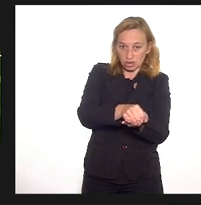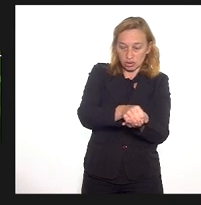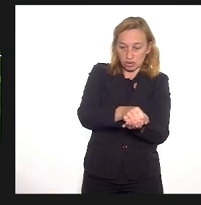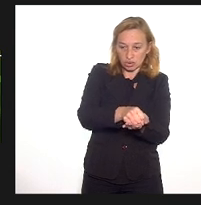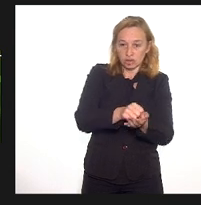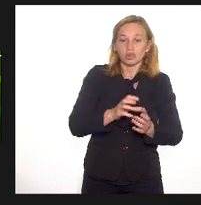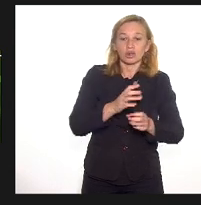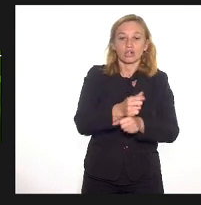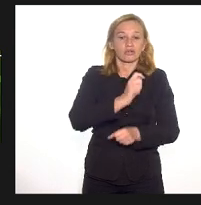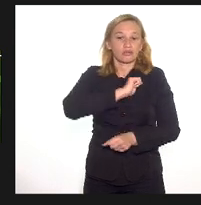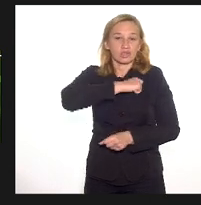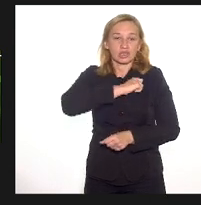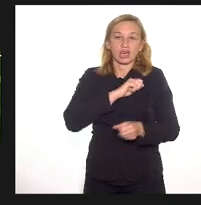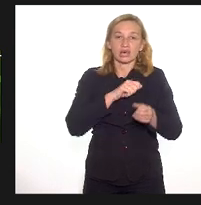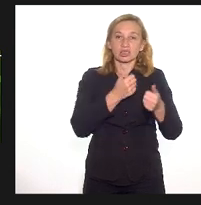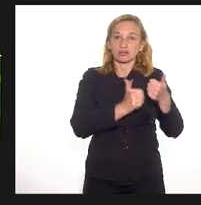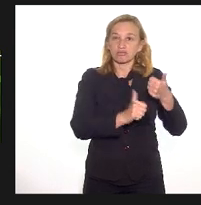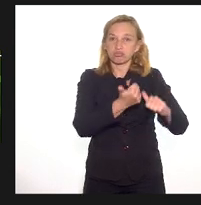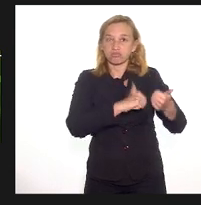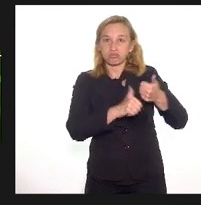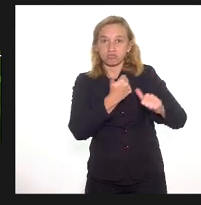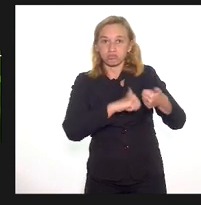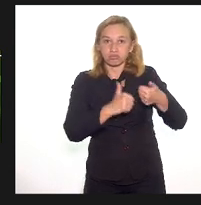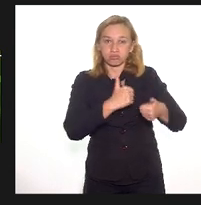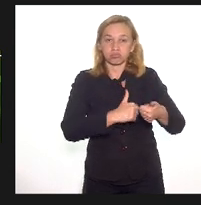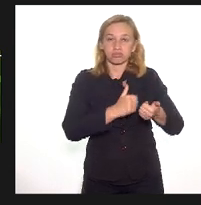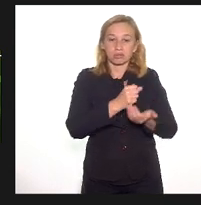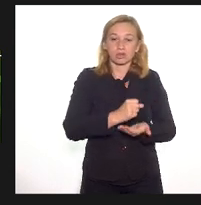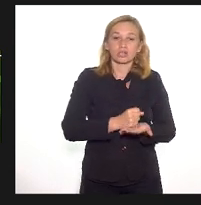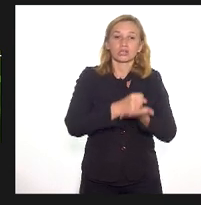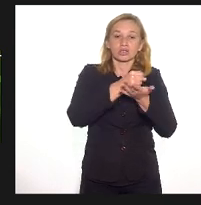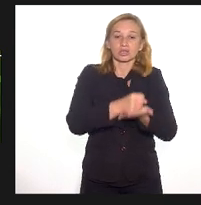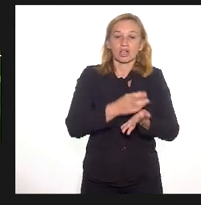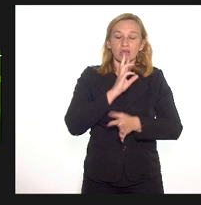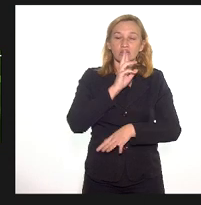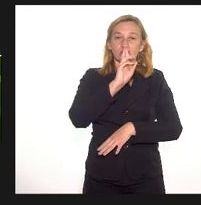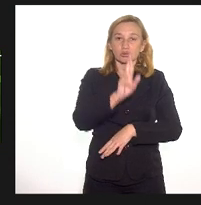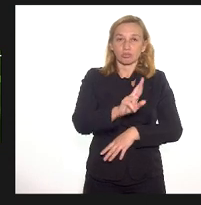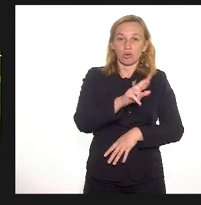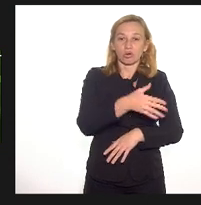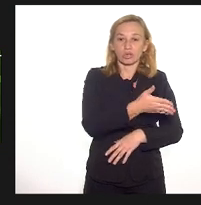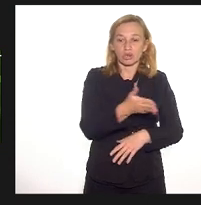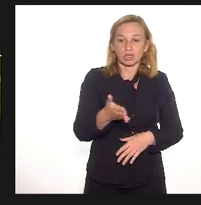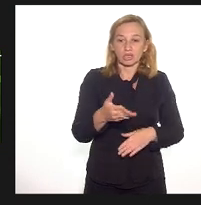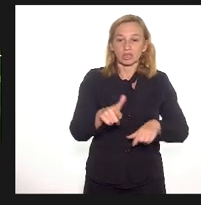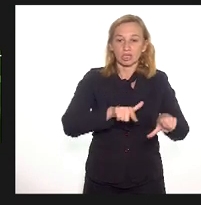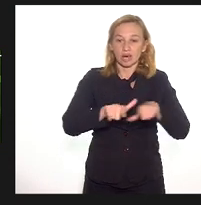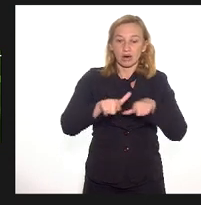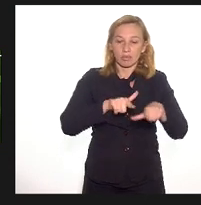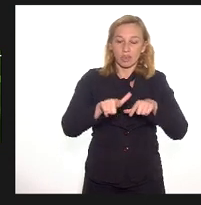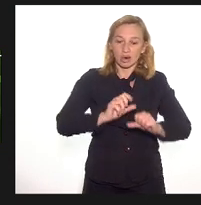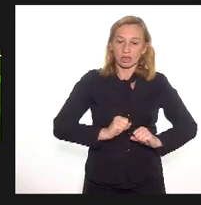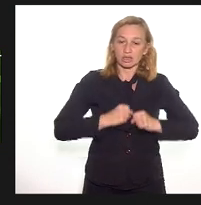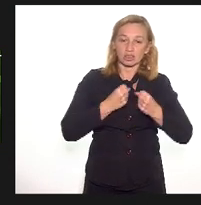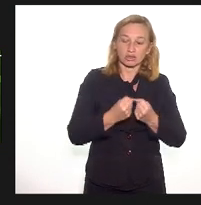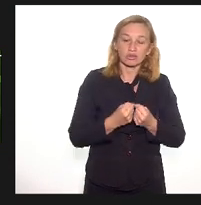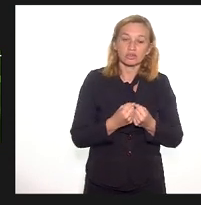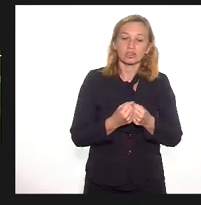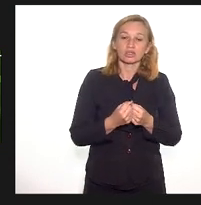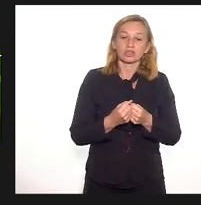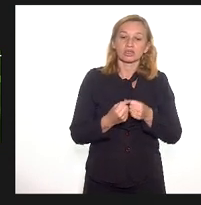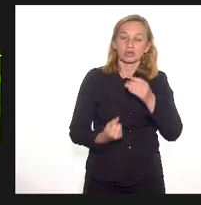documentos fiscais analisados de modo a sustentar as respostas a estes trabalhos, esforços de